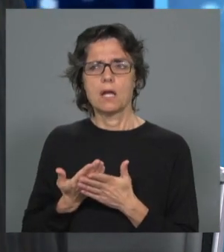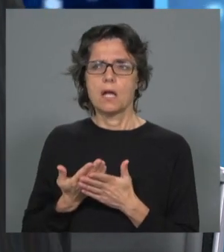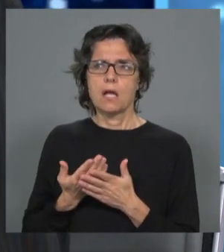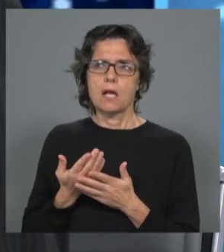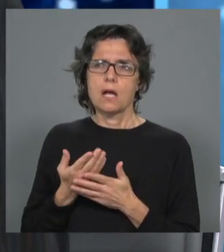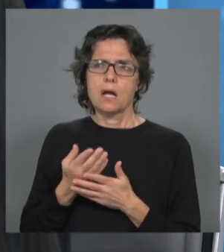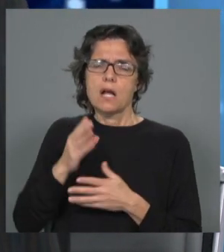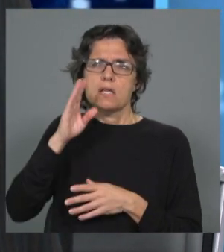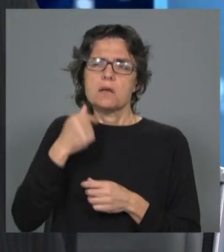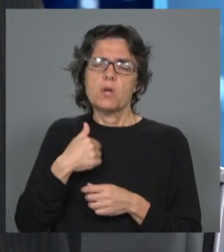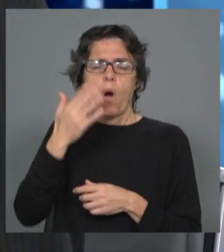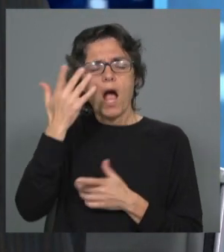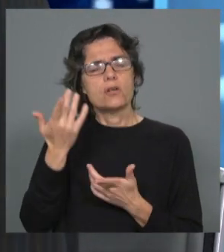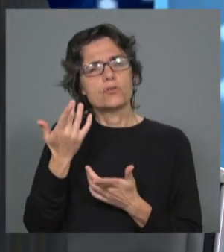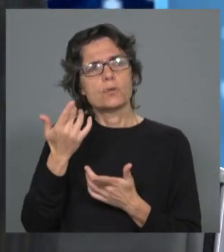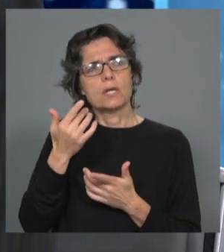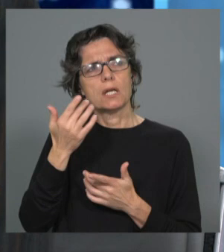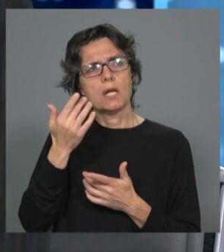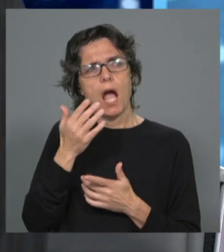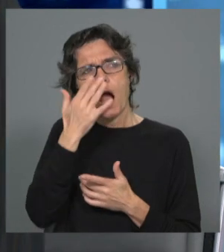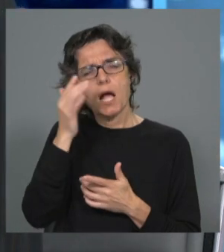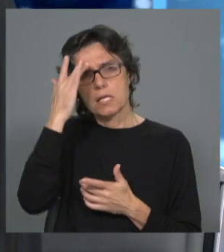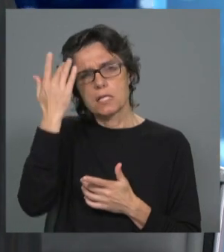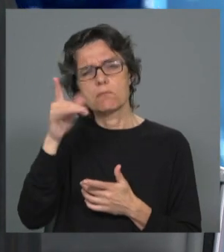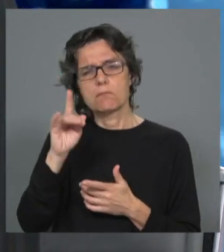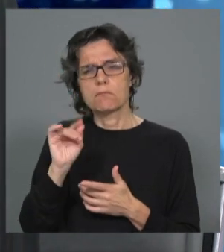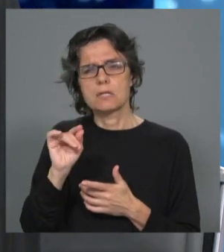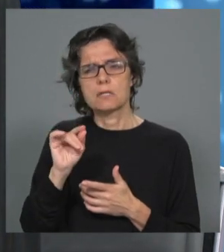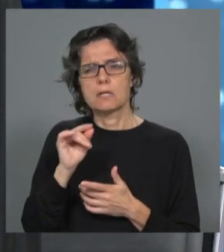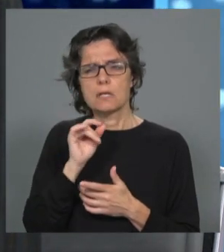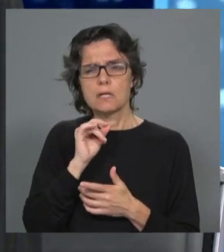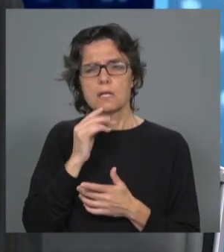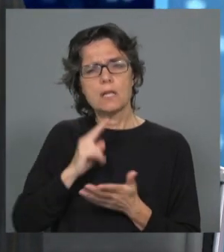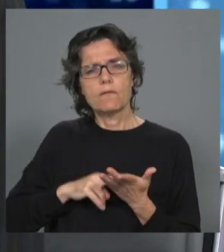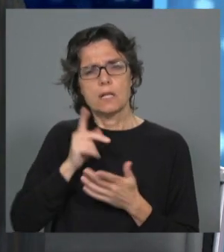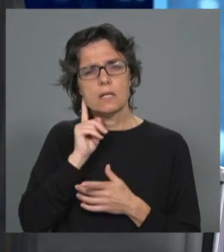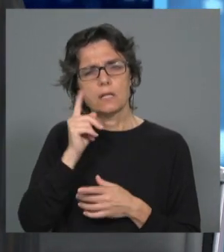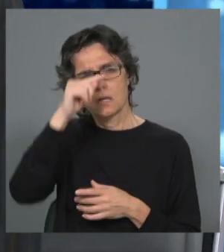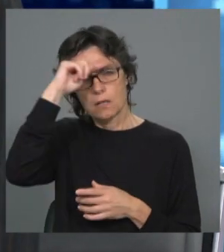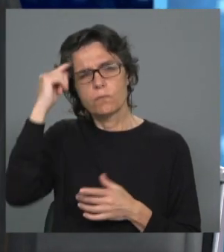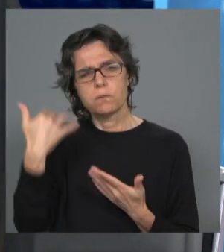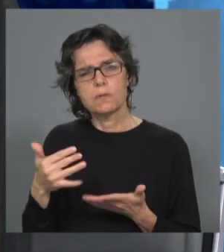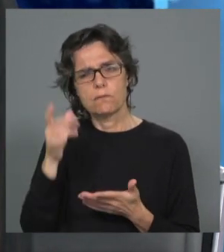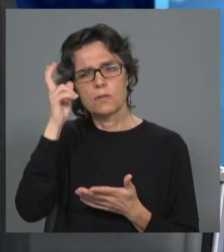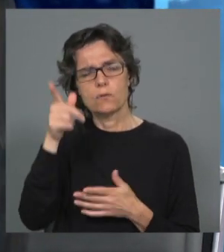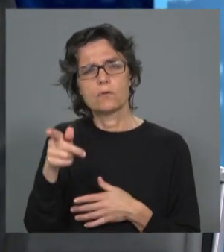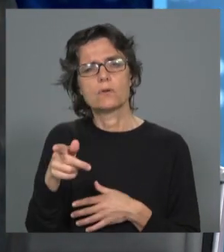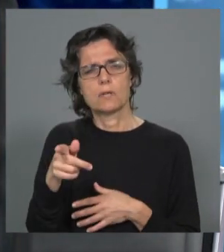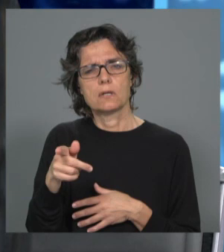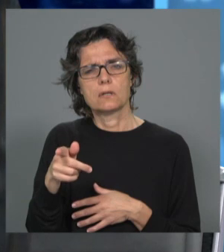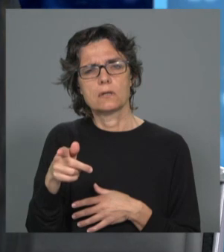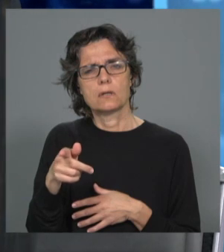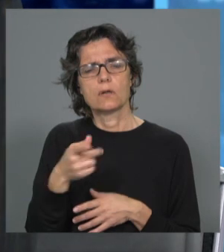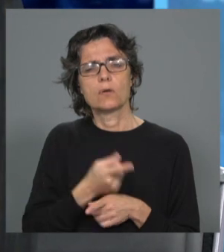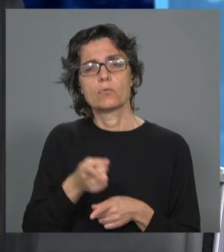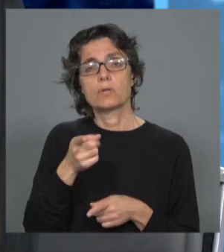parece tão simples e ao mesmo tempo é tão difícil. Quando eu estou a pegar nisto é porque este conceito do Ikigai tem 3